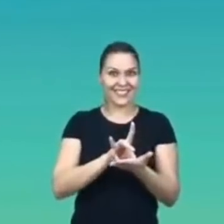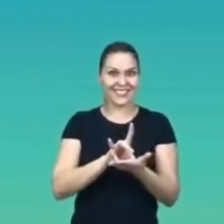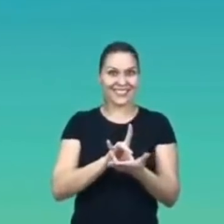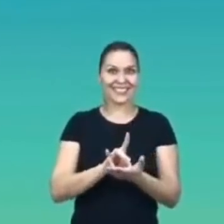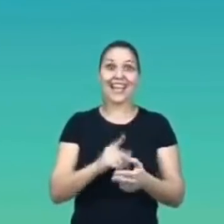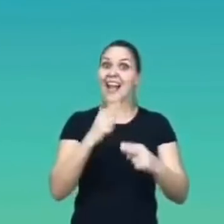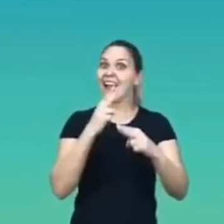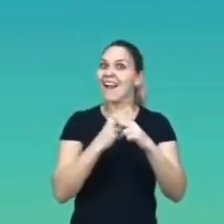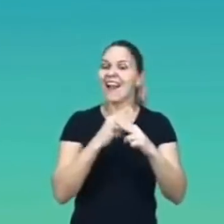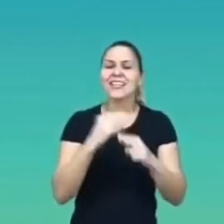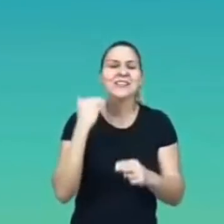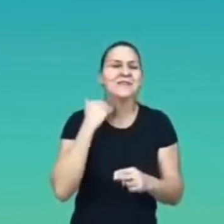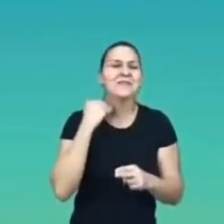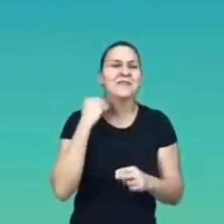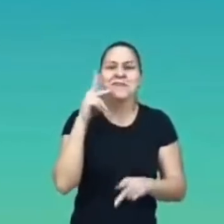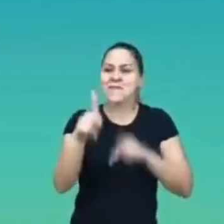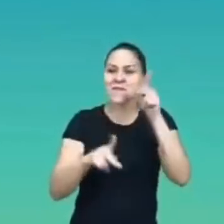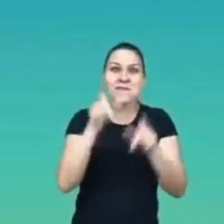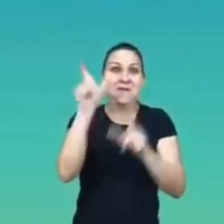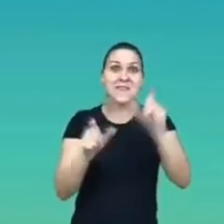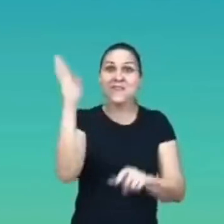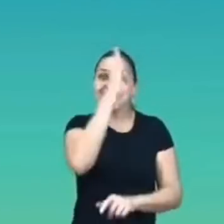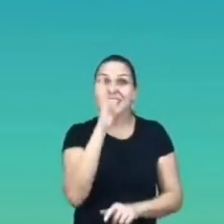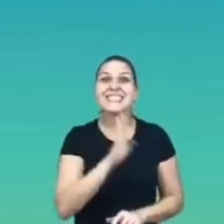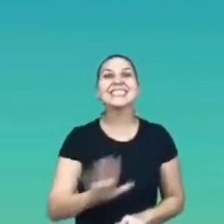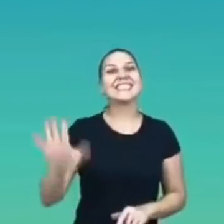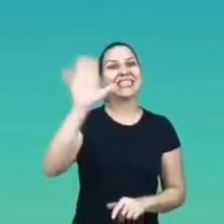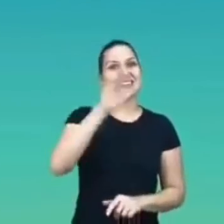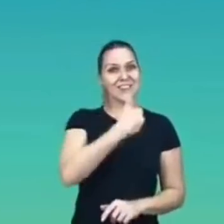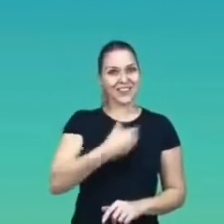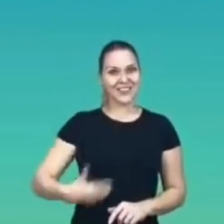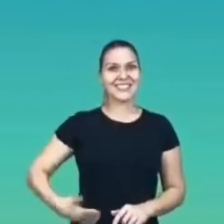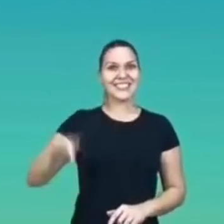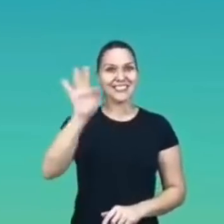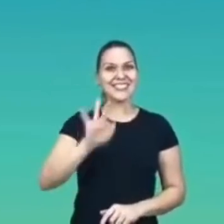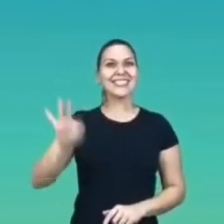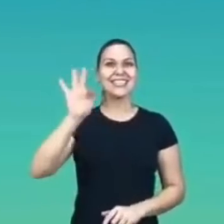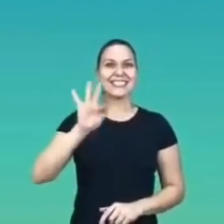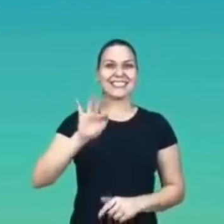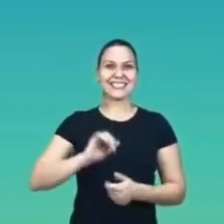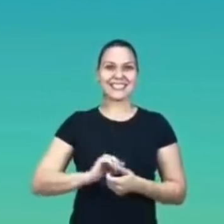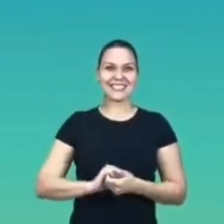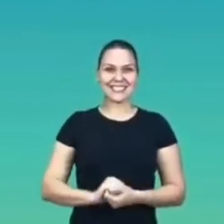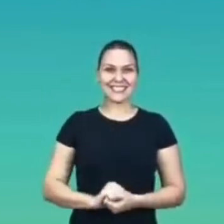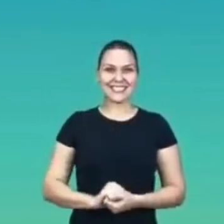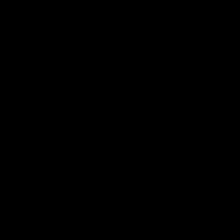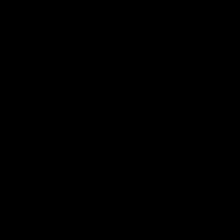Caixa, o banco de todos os brasileiros. Governo Federal.